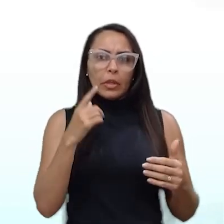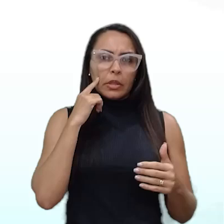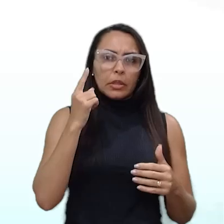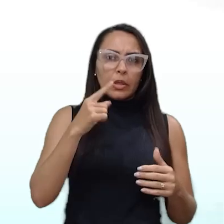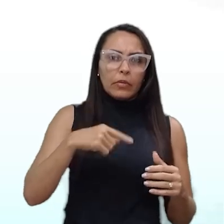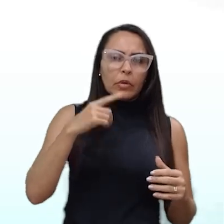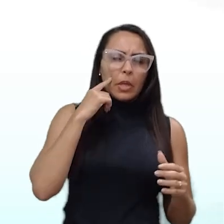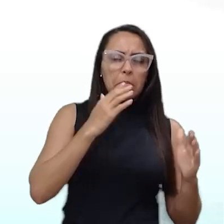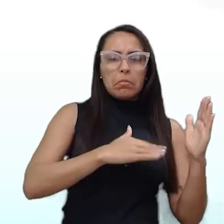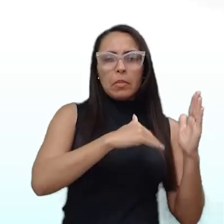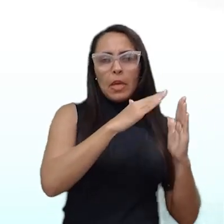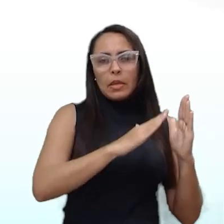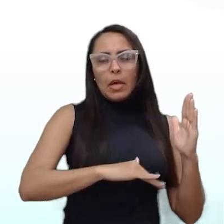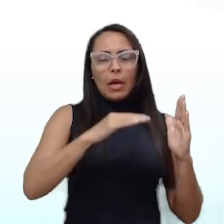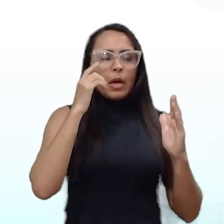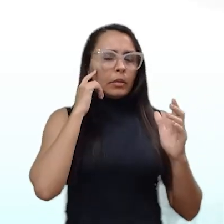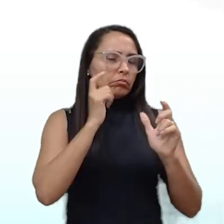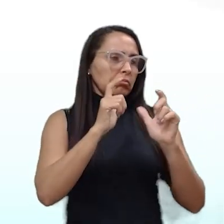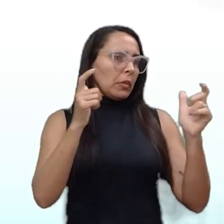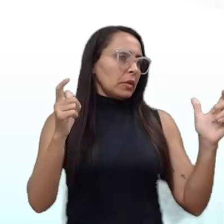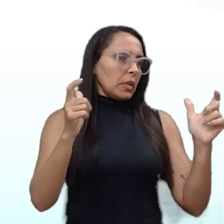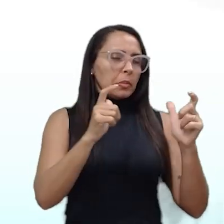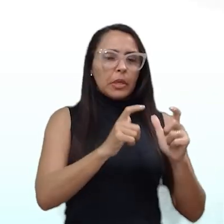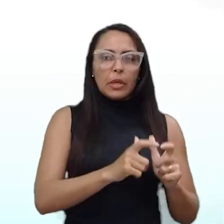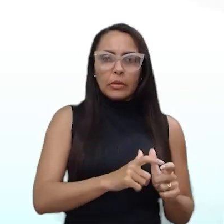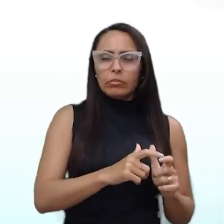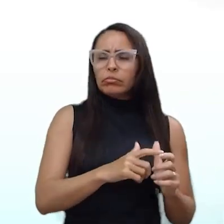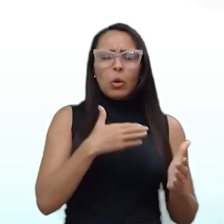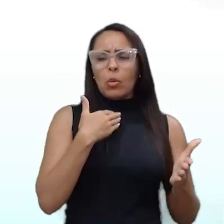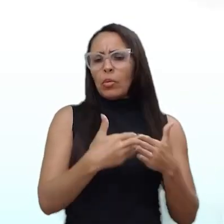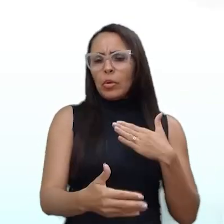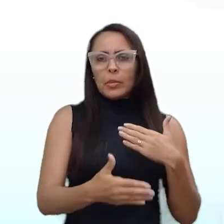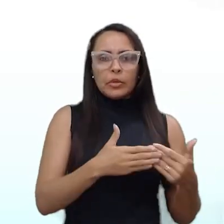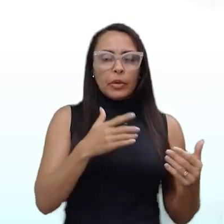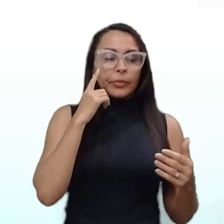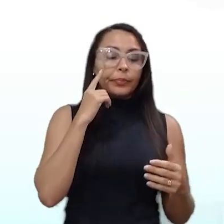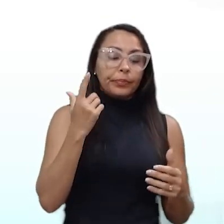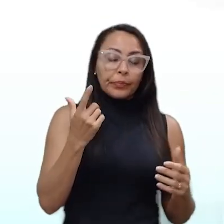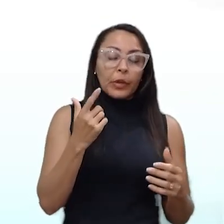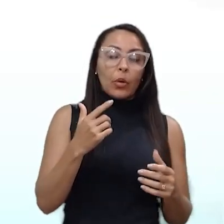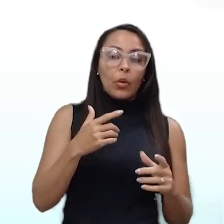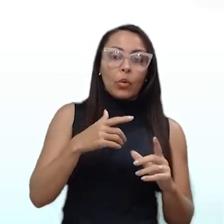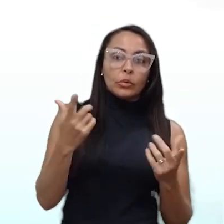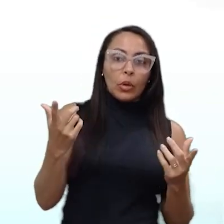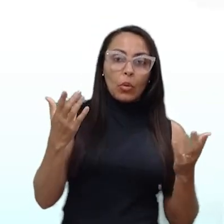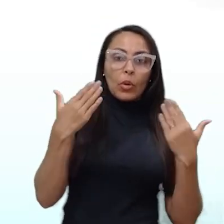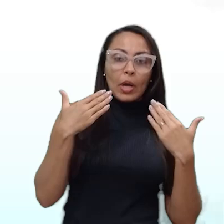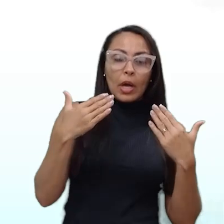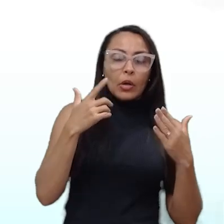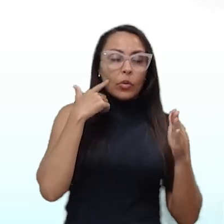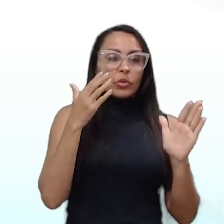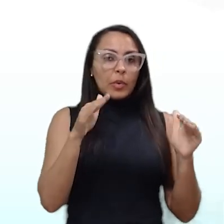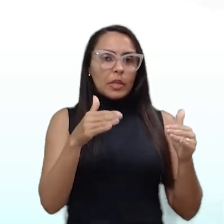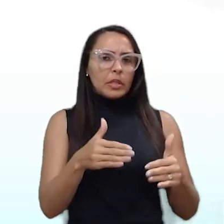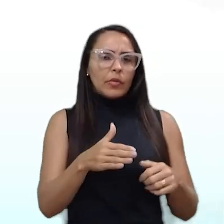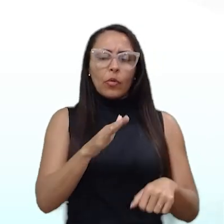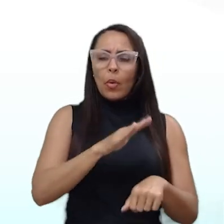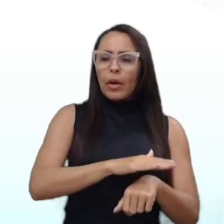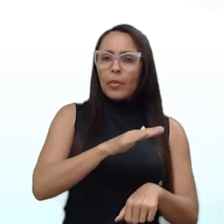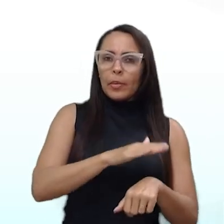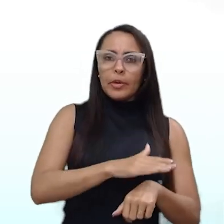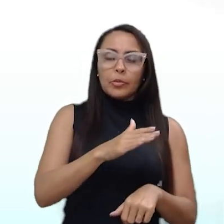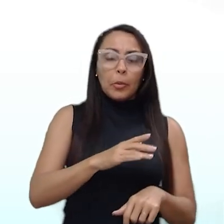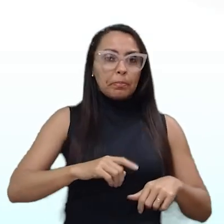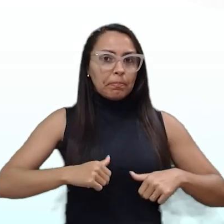pintar o objeto, se ele é grande, se ele é pequeno, se ele é magro, não importa. O calor específico é o mesmo, só muda quando muda o estado da